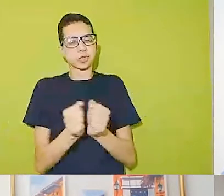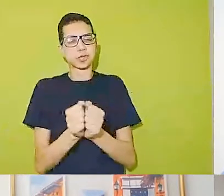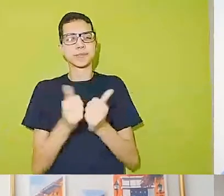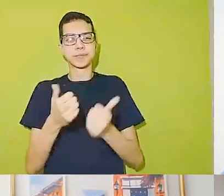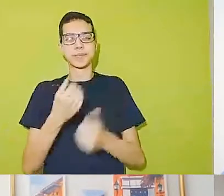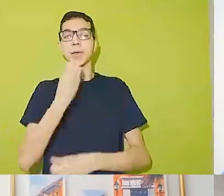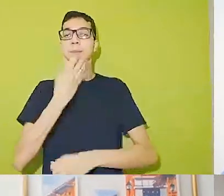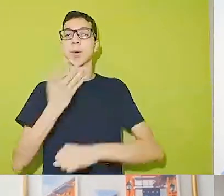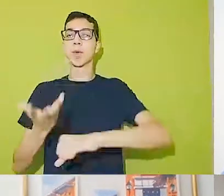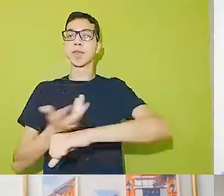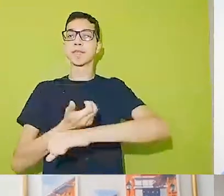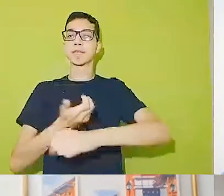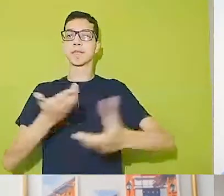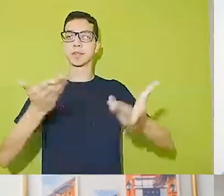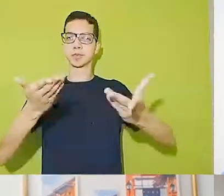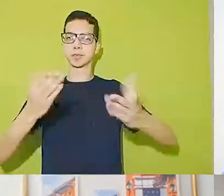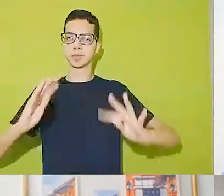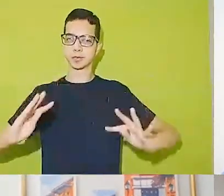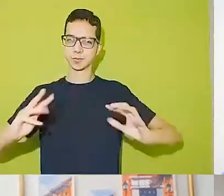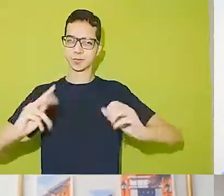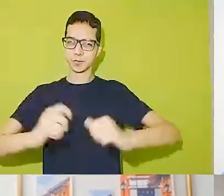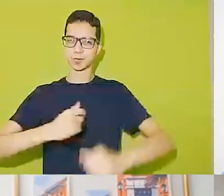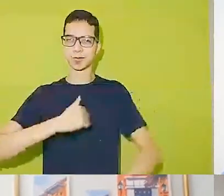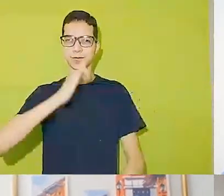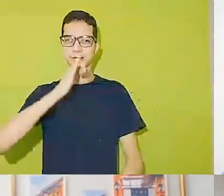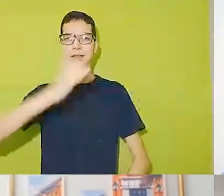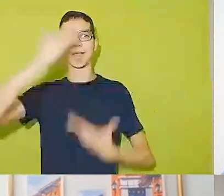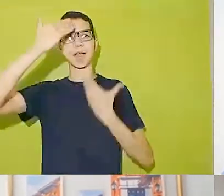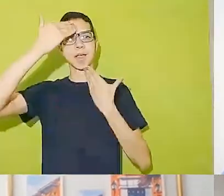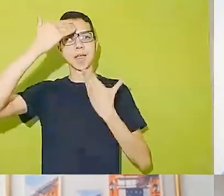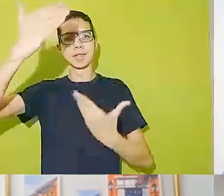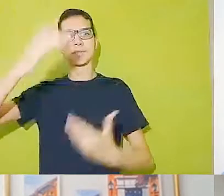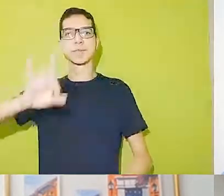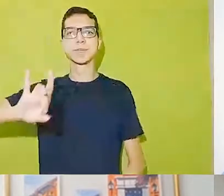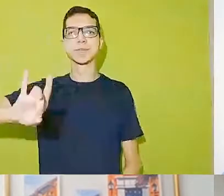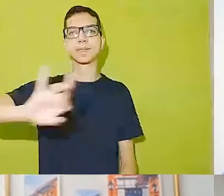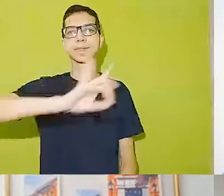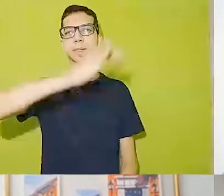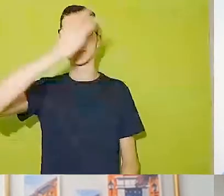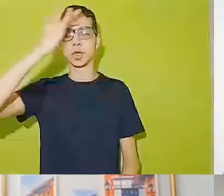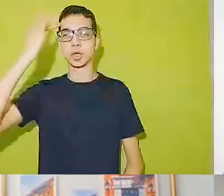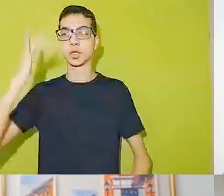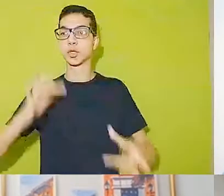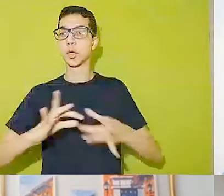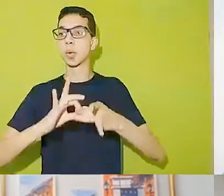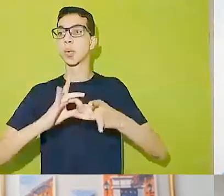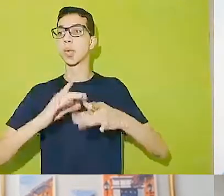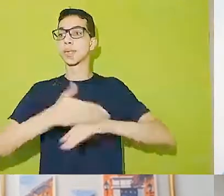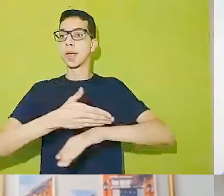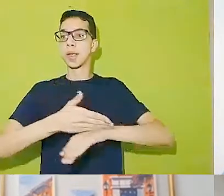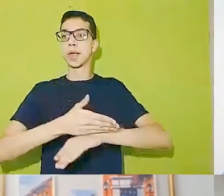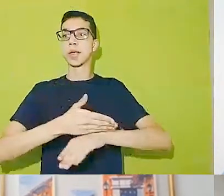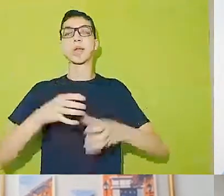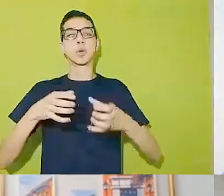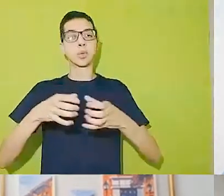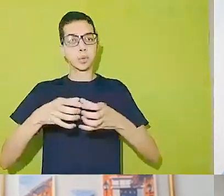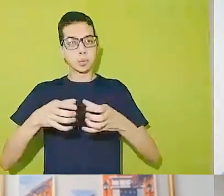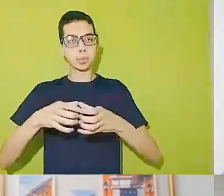e registro aqui o meu grande agradecimento a todas as pessoas envolvidas desde o início desse grupo de trabalho que estuda a